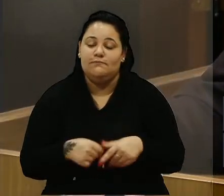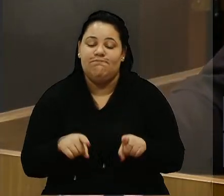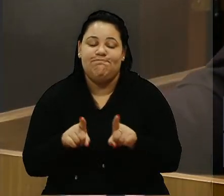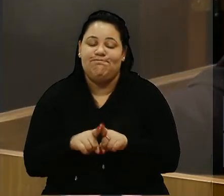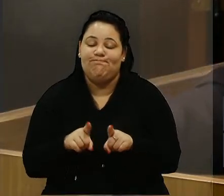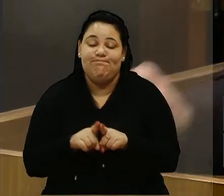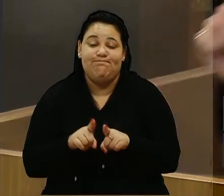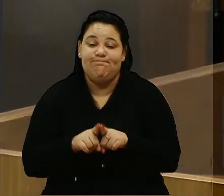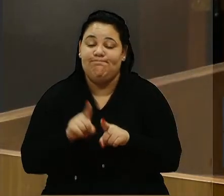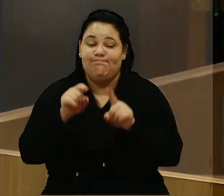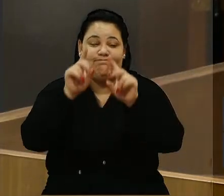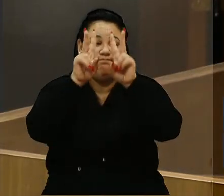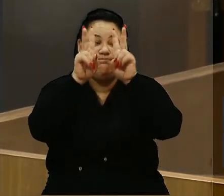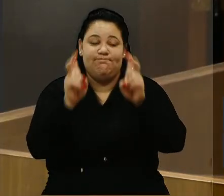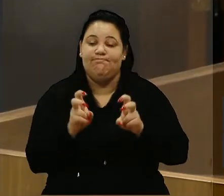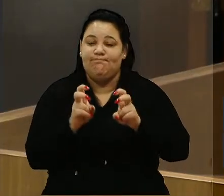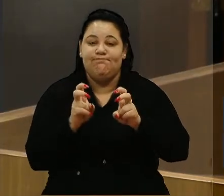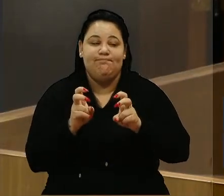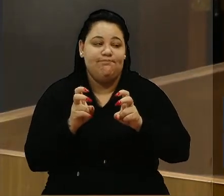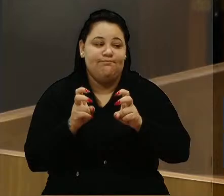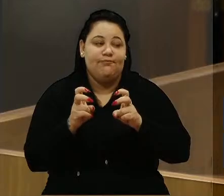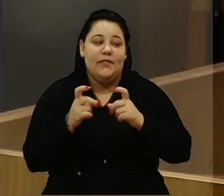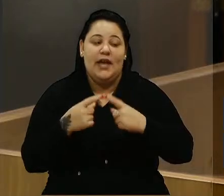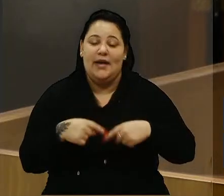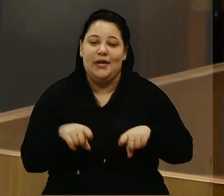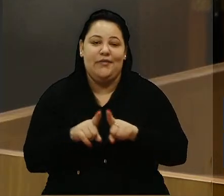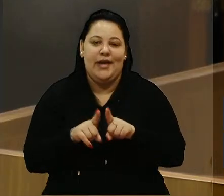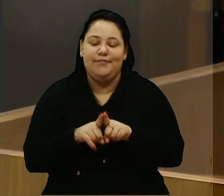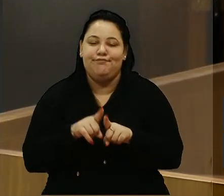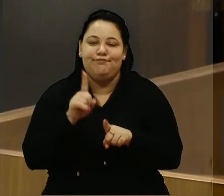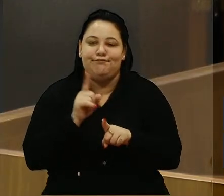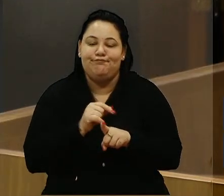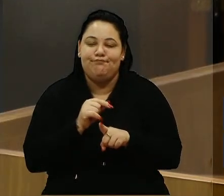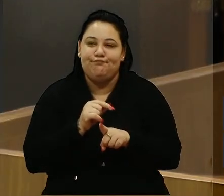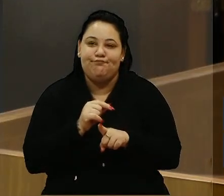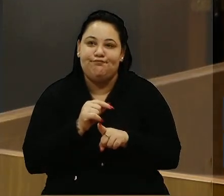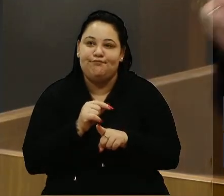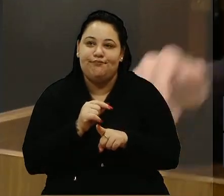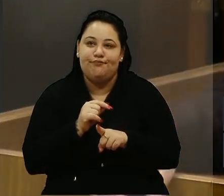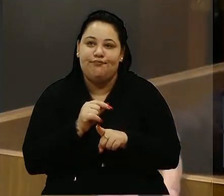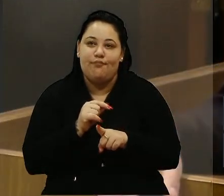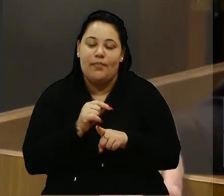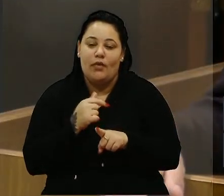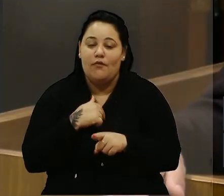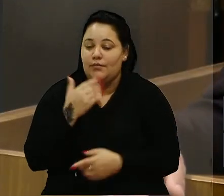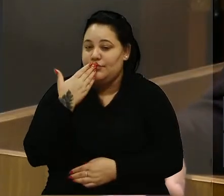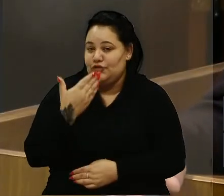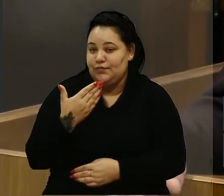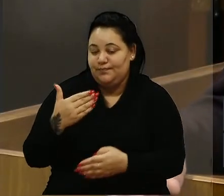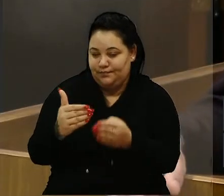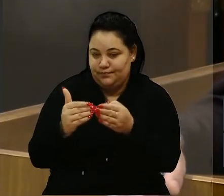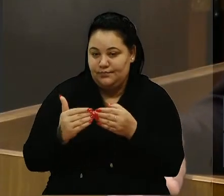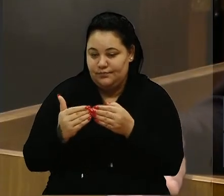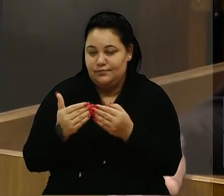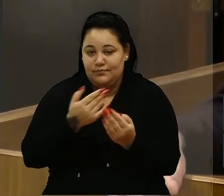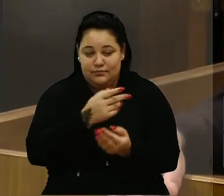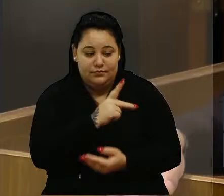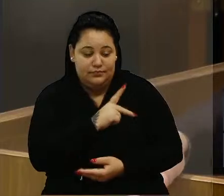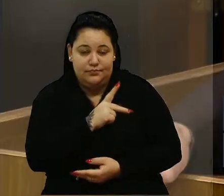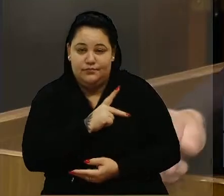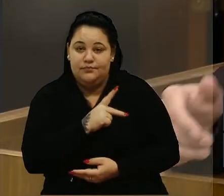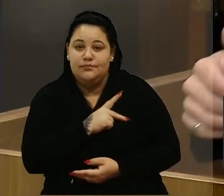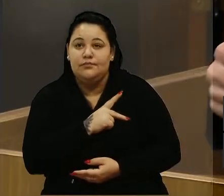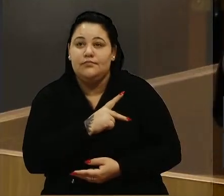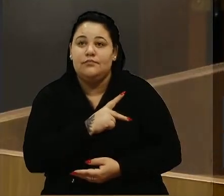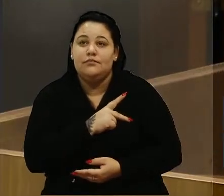né, então é servir, salvar e proteger. Eu peço licença à nossa presidente da Câmara, se teria